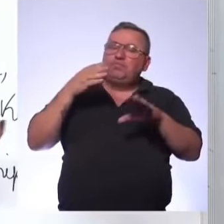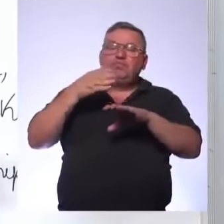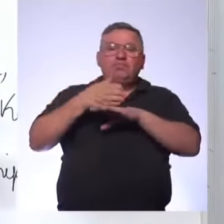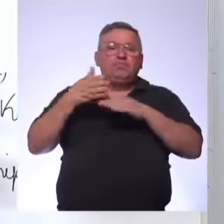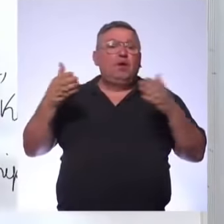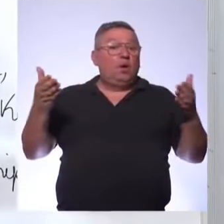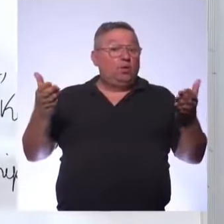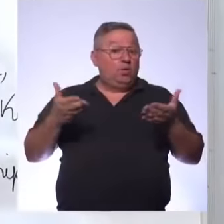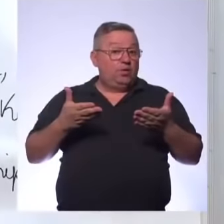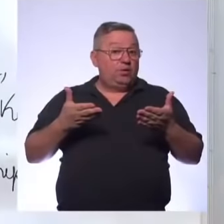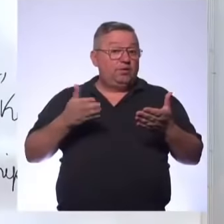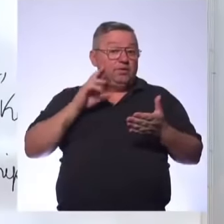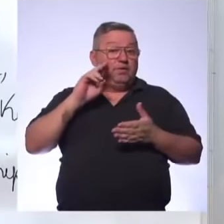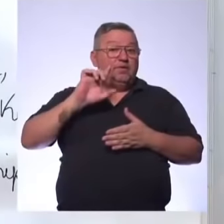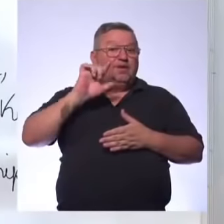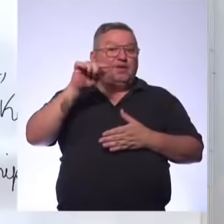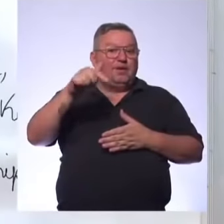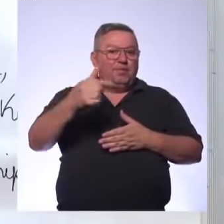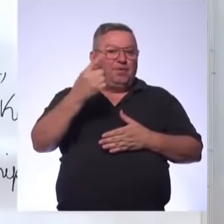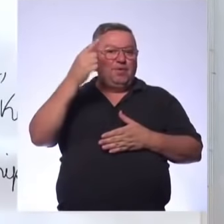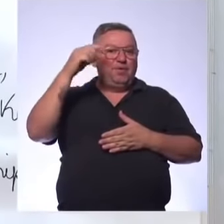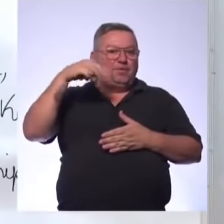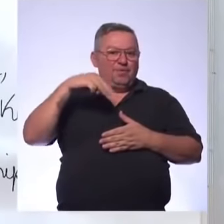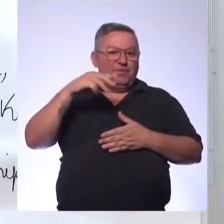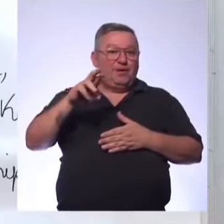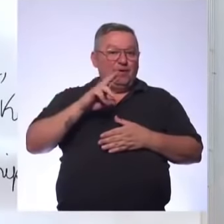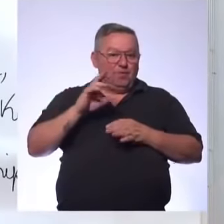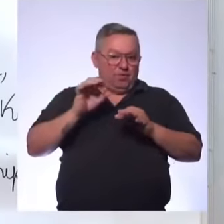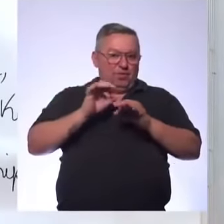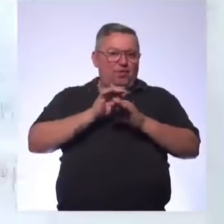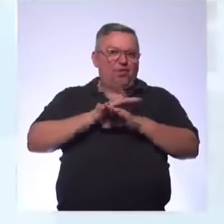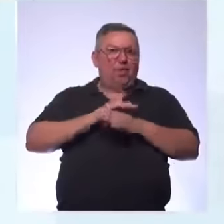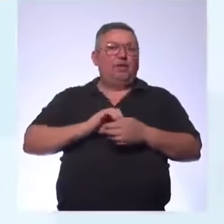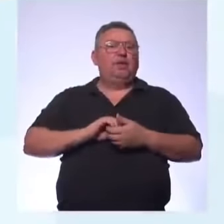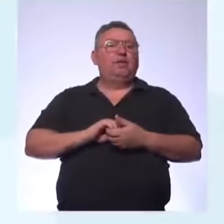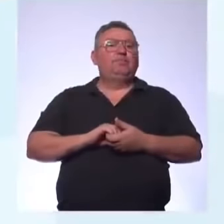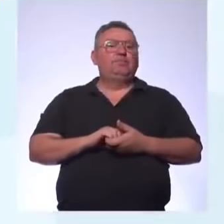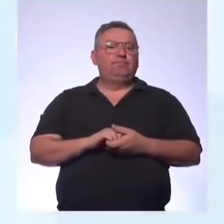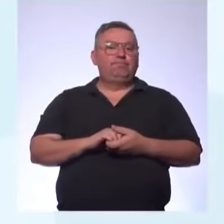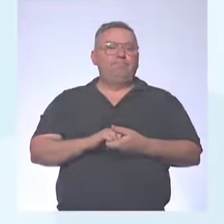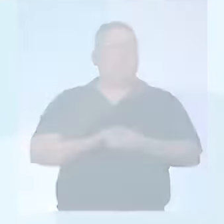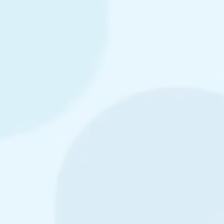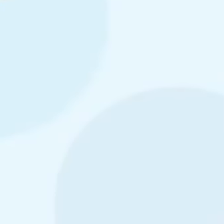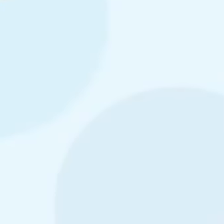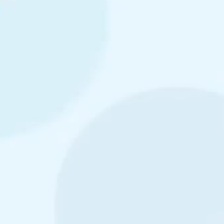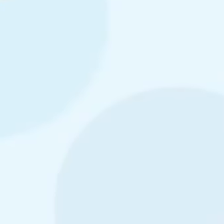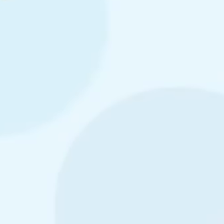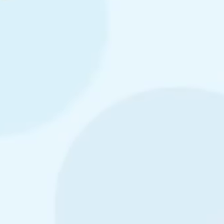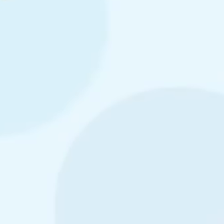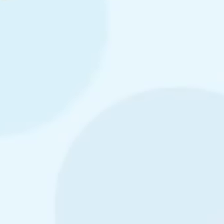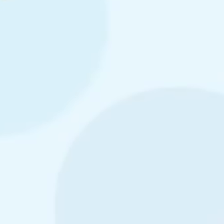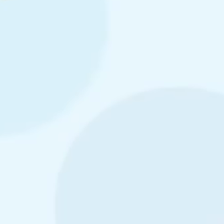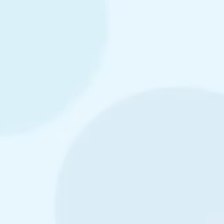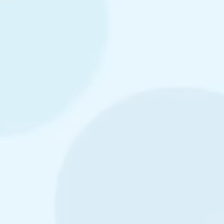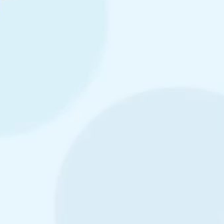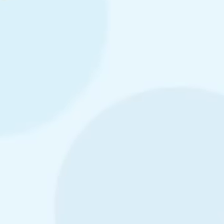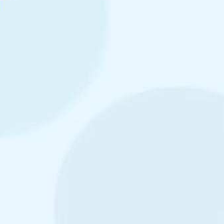agora então se Oleiro te vejo daqui a pouco e de resposta completa e